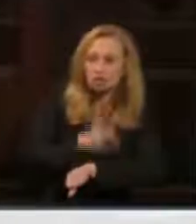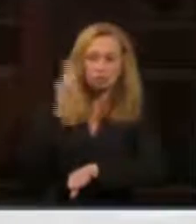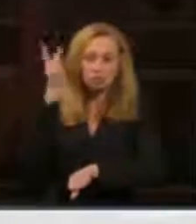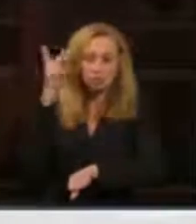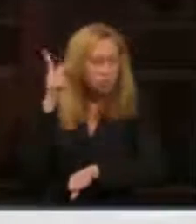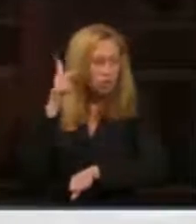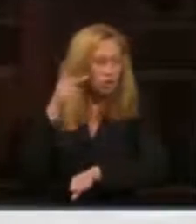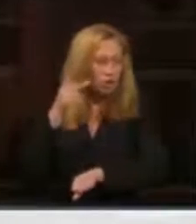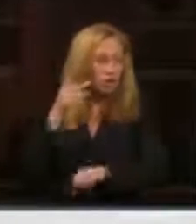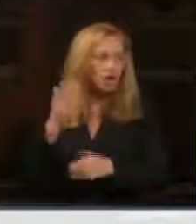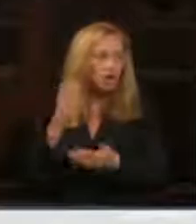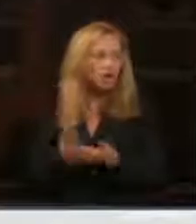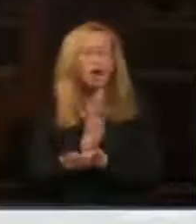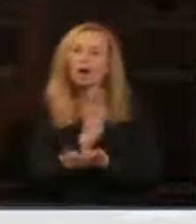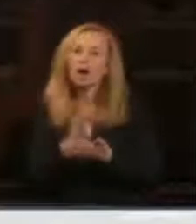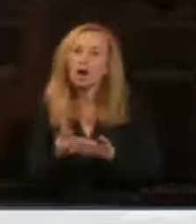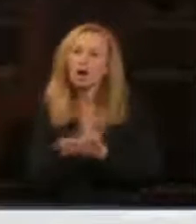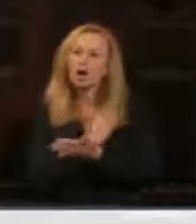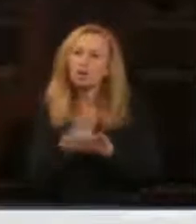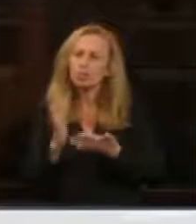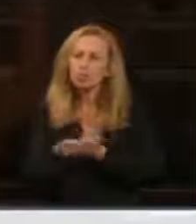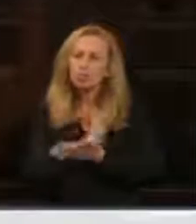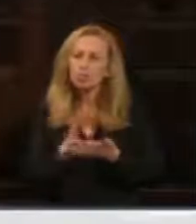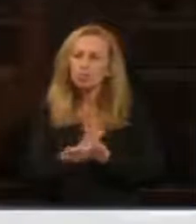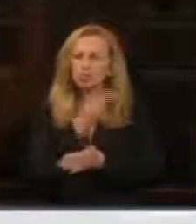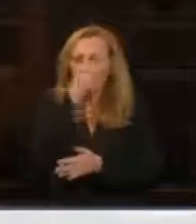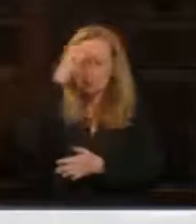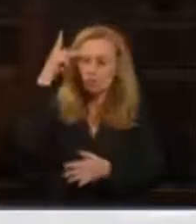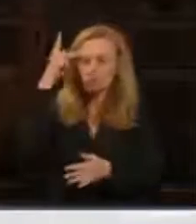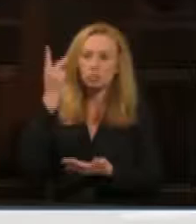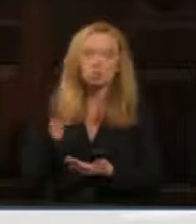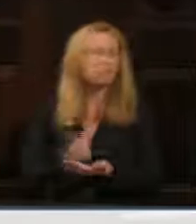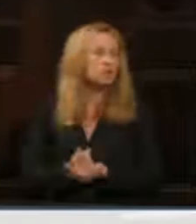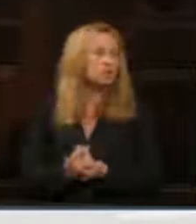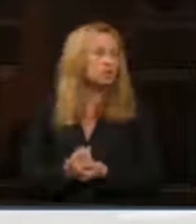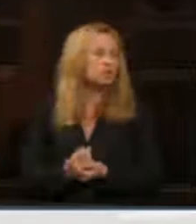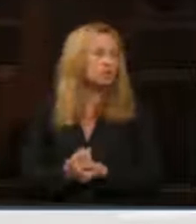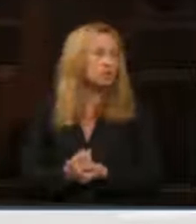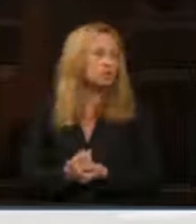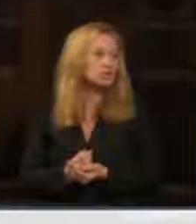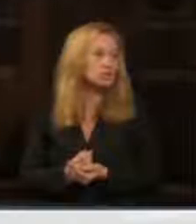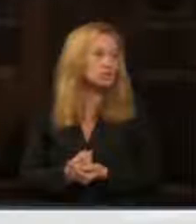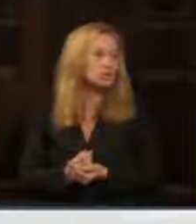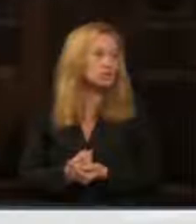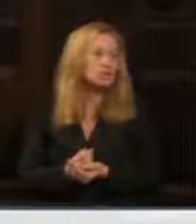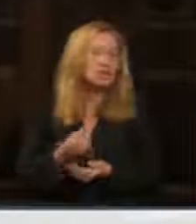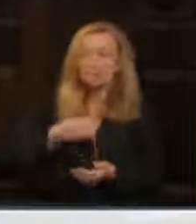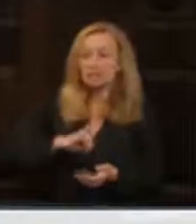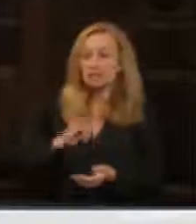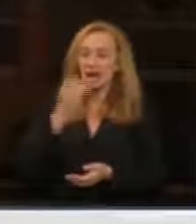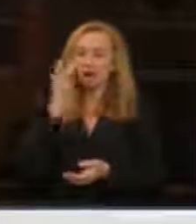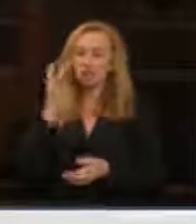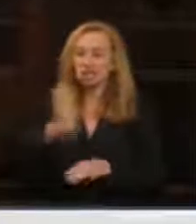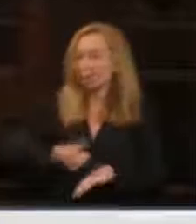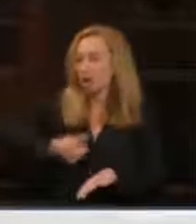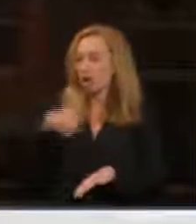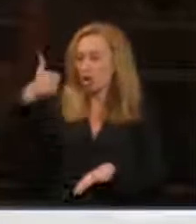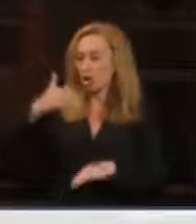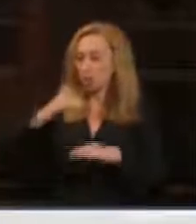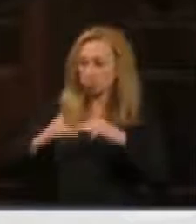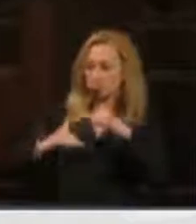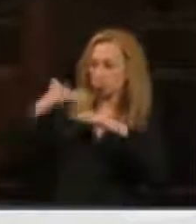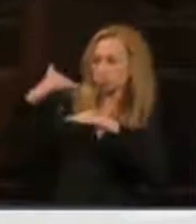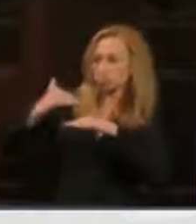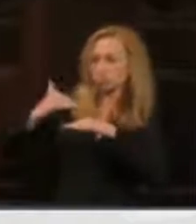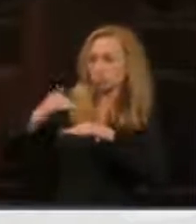alguns seres humanos, por conta da sua raça, da sua cor, é considerado subalterno ou sub-humano,